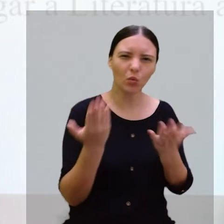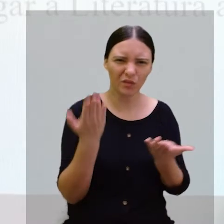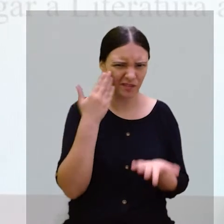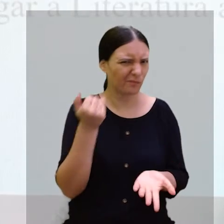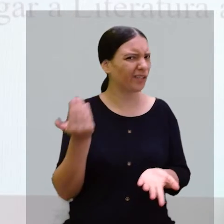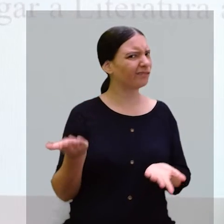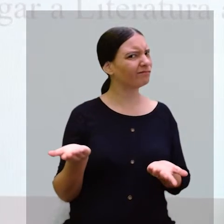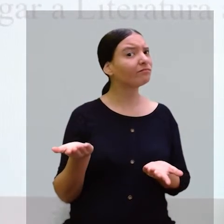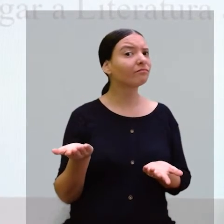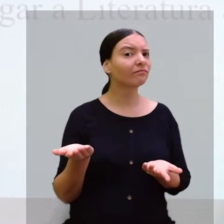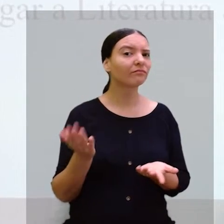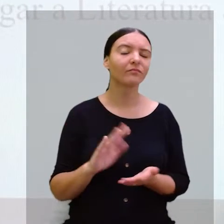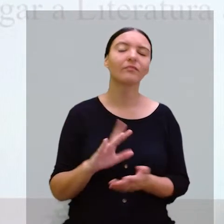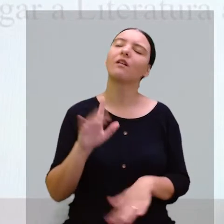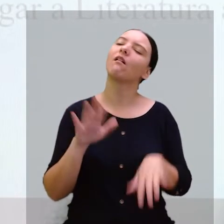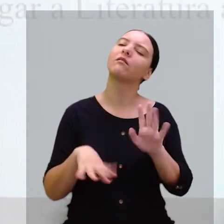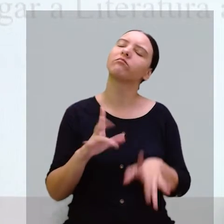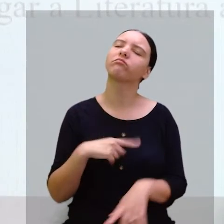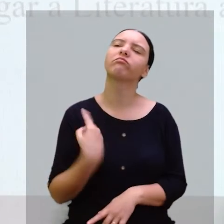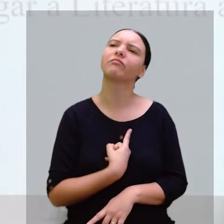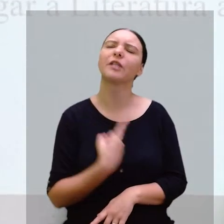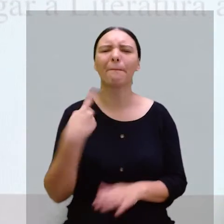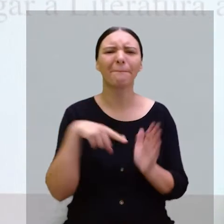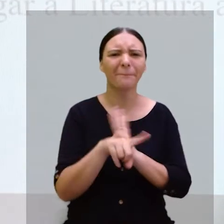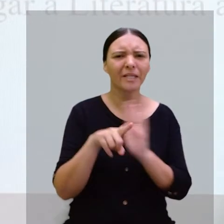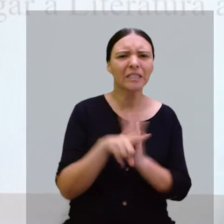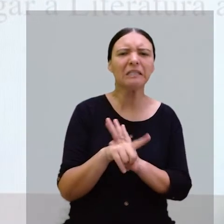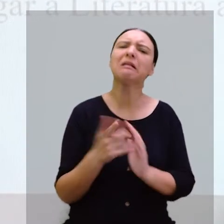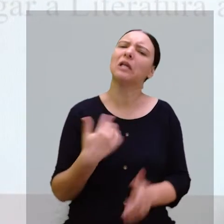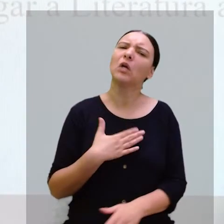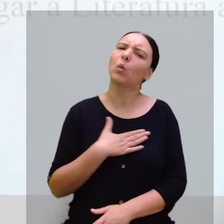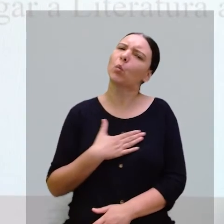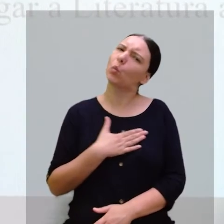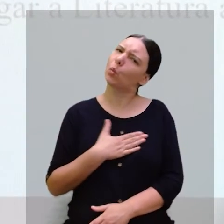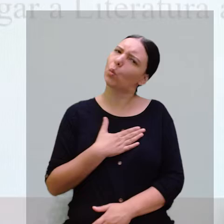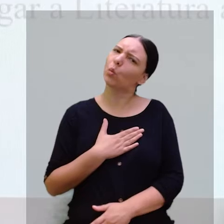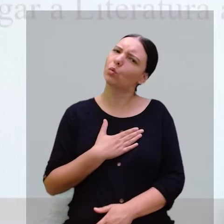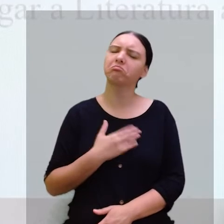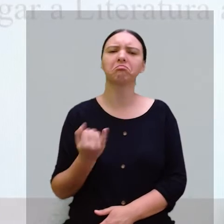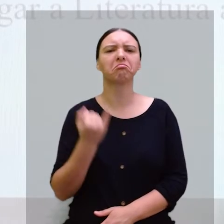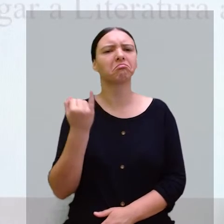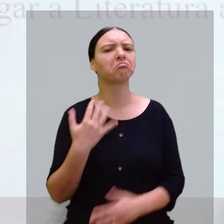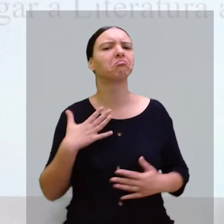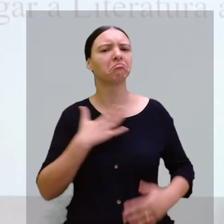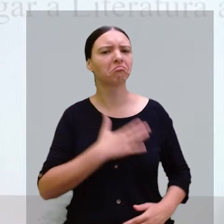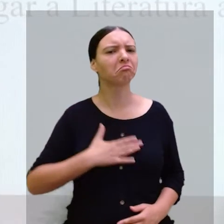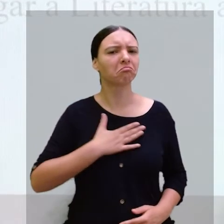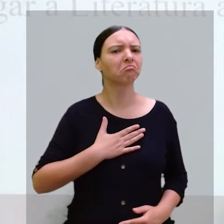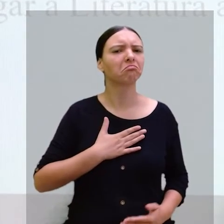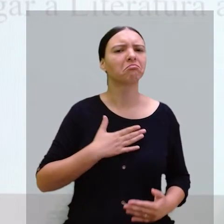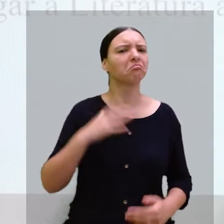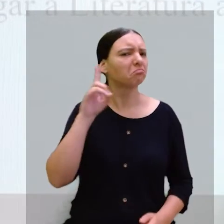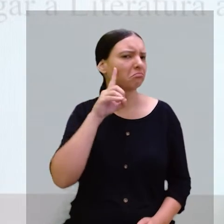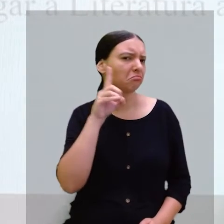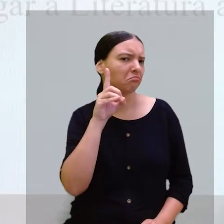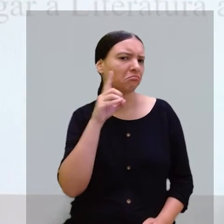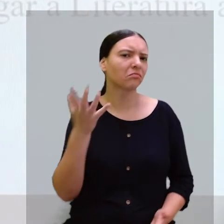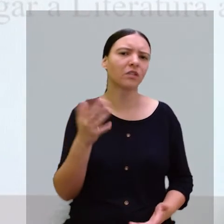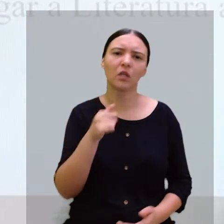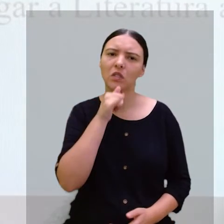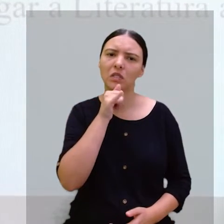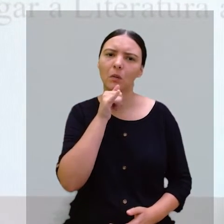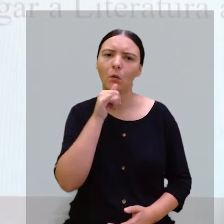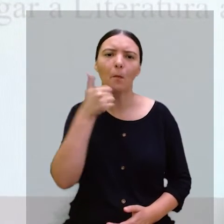Também a gente fica se perguntando, é uma coisa que eu gosto, uma coisa fundamental, prazerosa, que eu gosto de fazer no cotidiano. Igual um